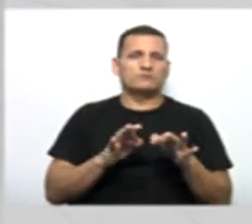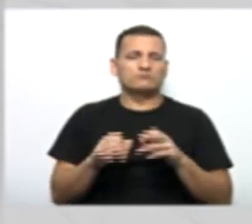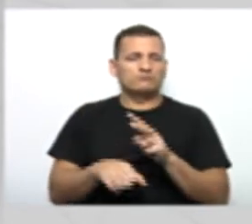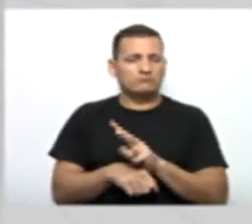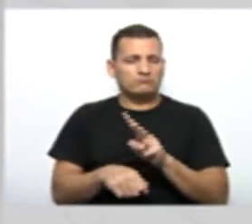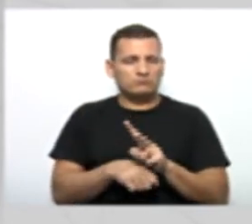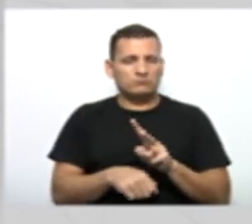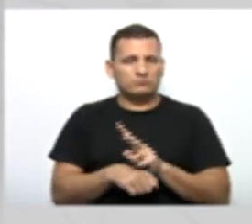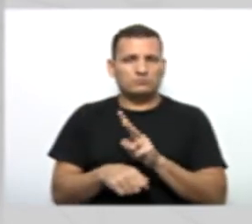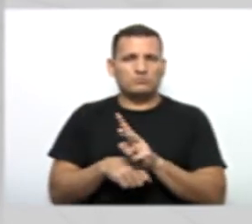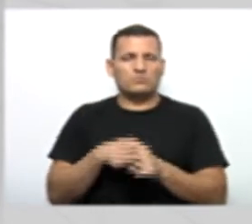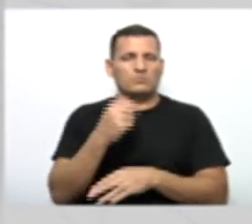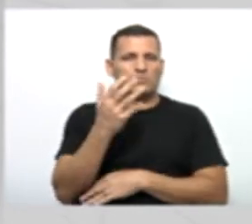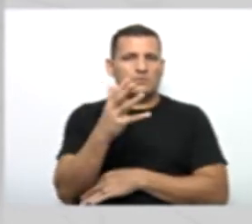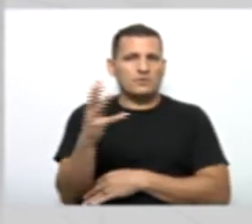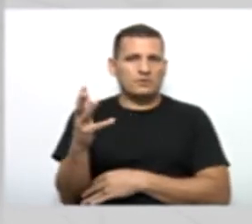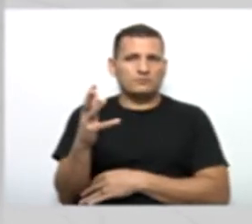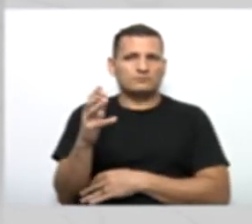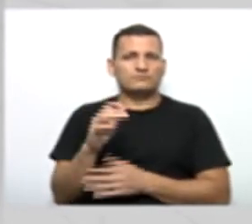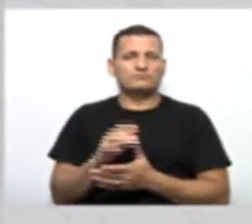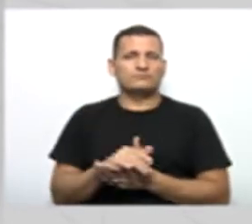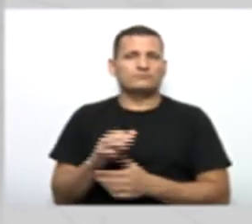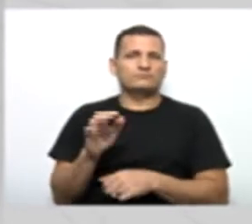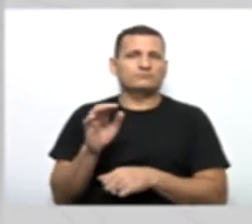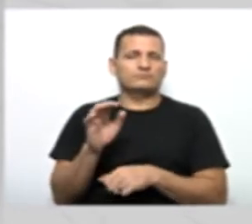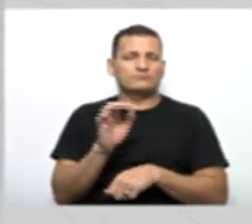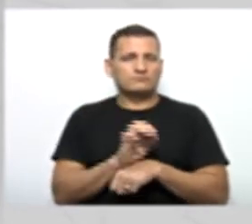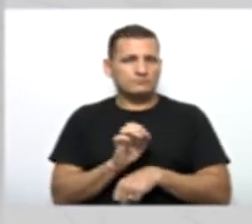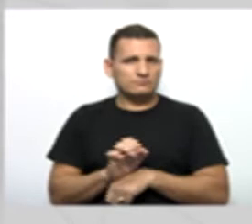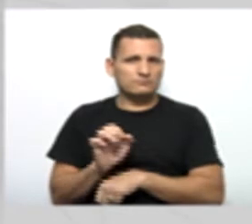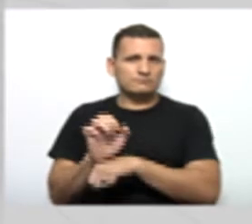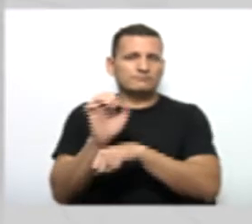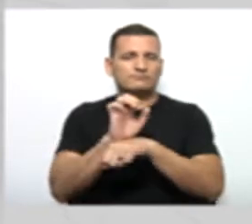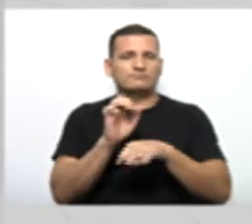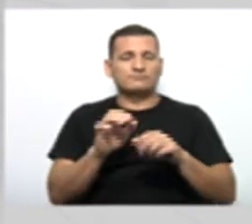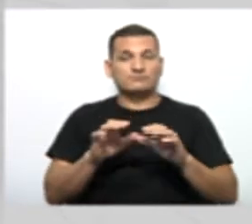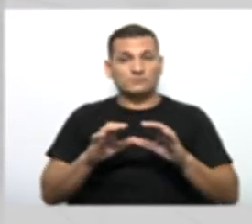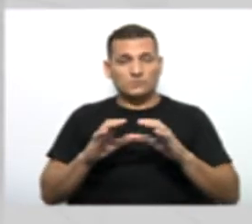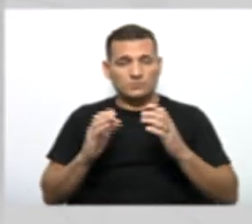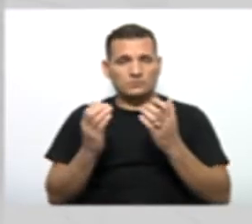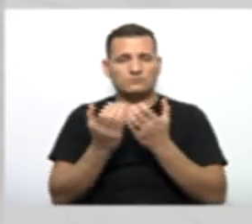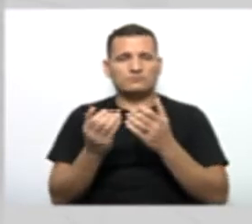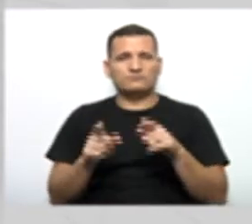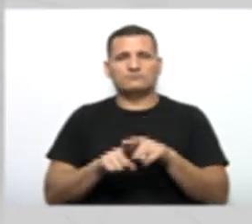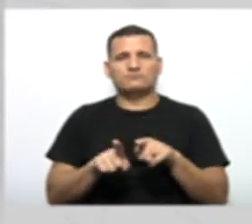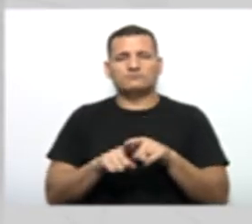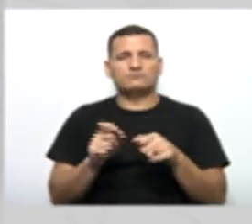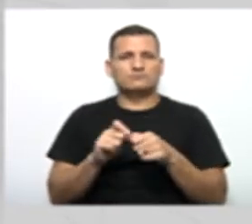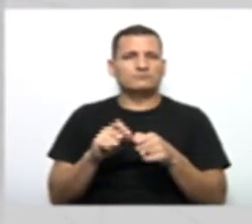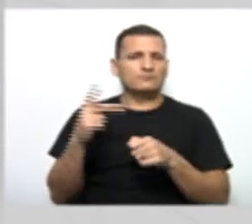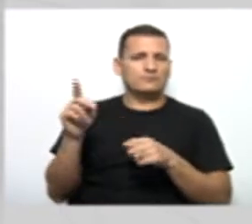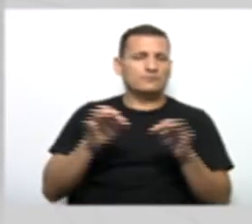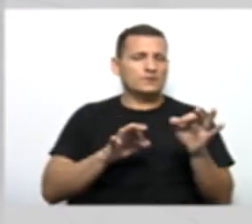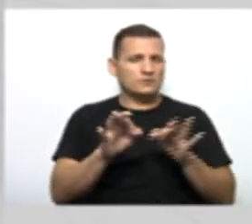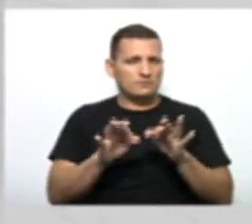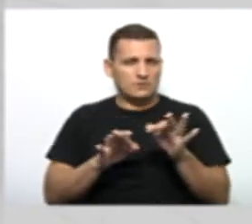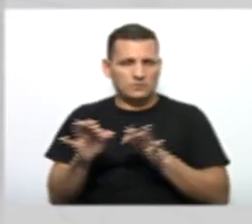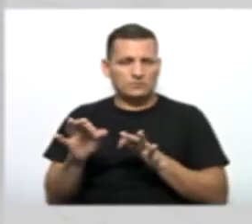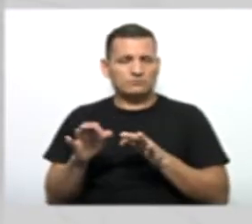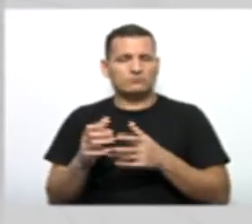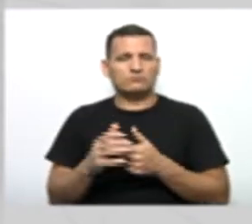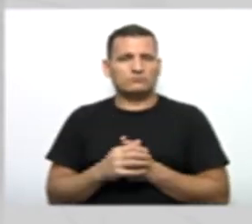ambiente. Cada estado, cada comunidade também fizesse seu planejamento para a gestão do meio